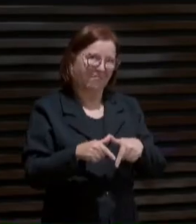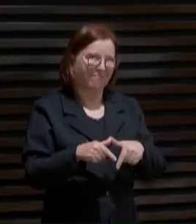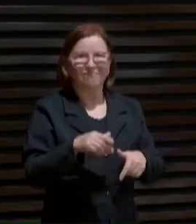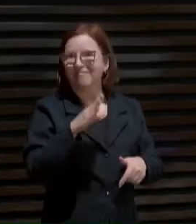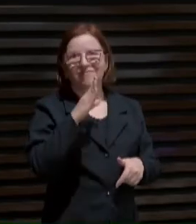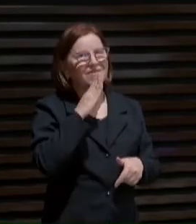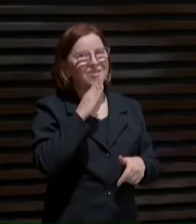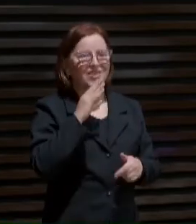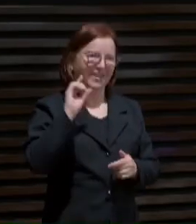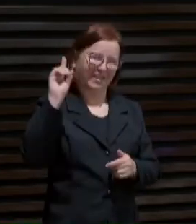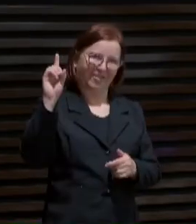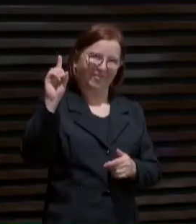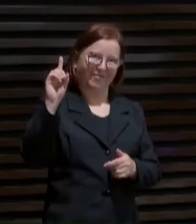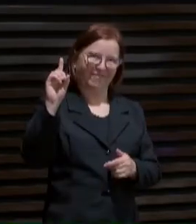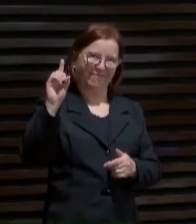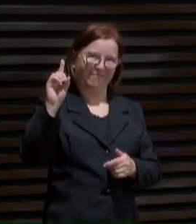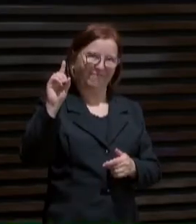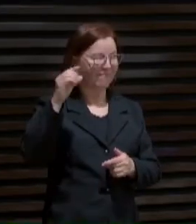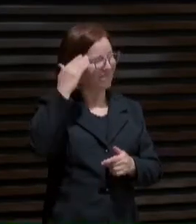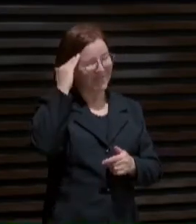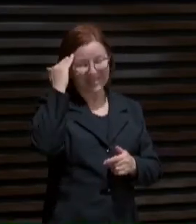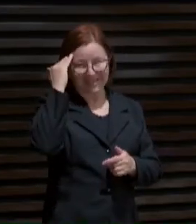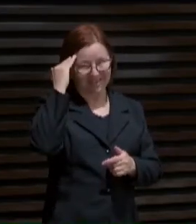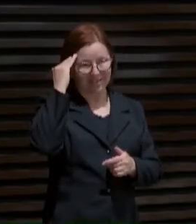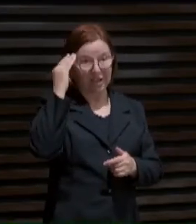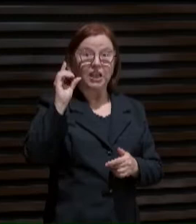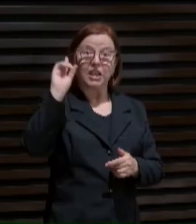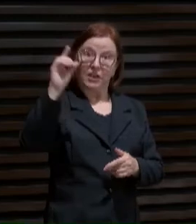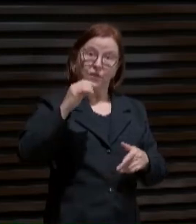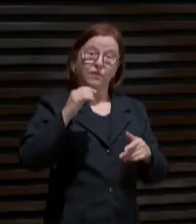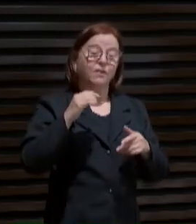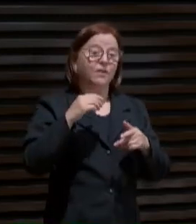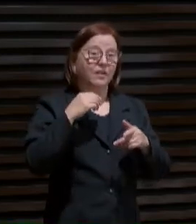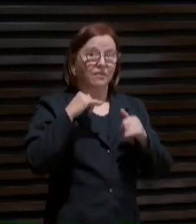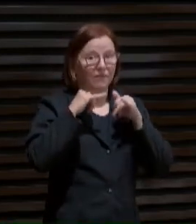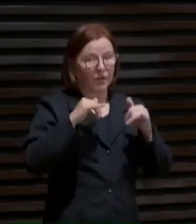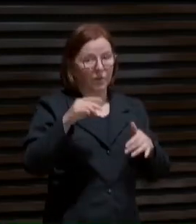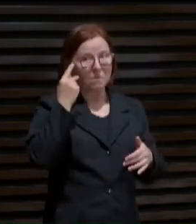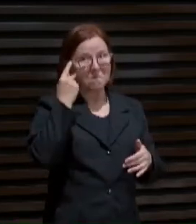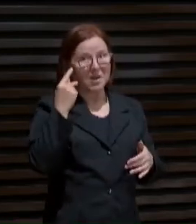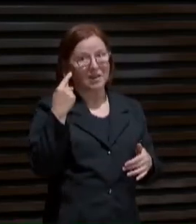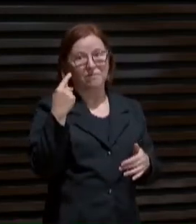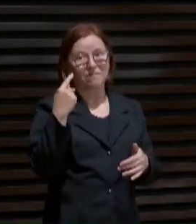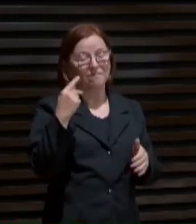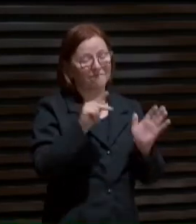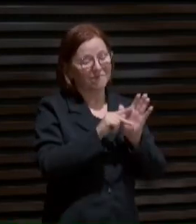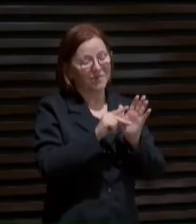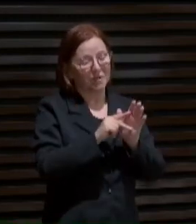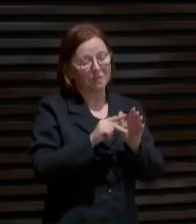não entende é Deus dizendo isso do seu próprio povo mas Israel não tem conhecimento